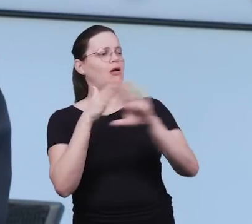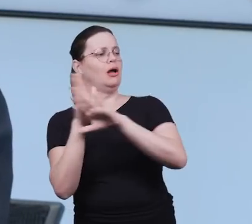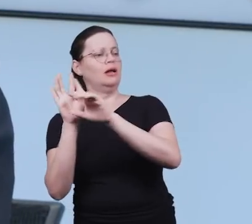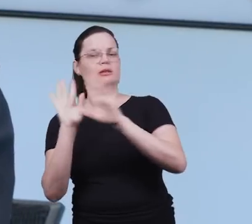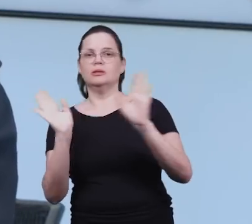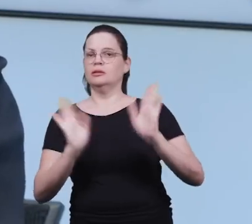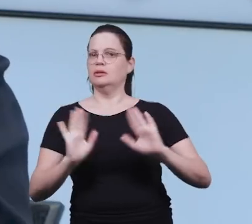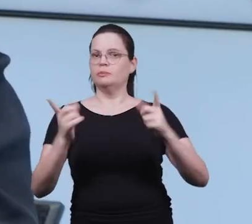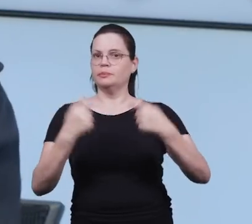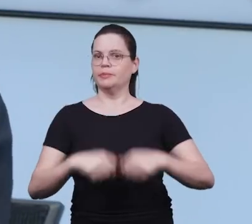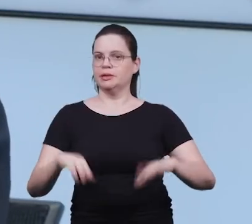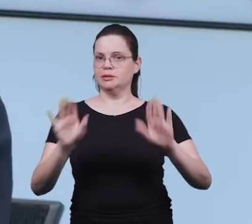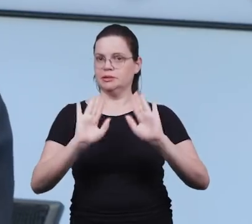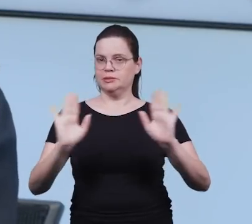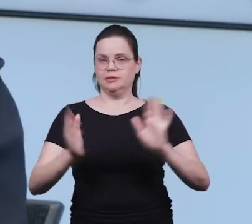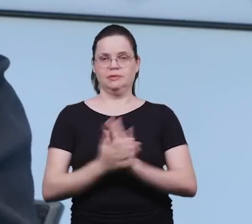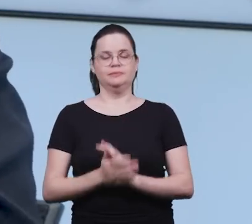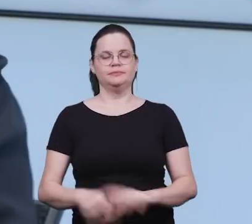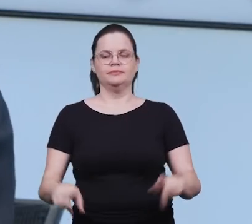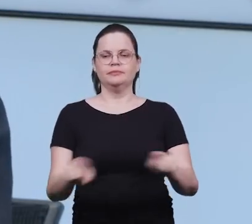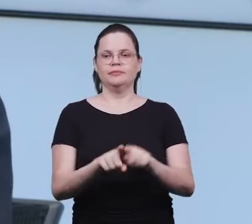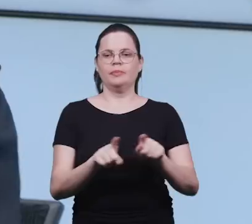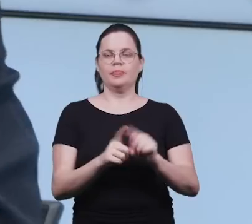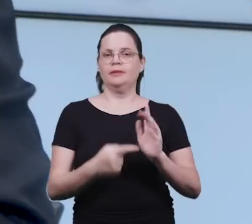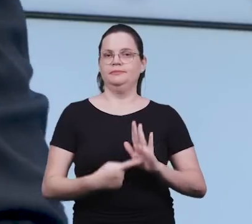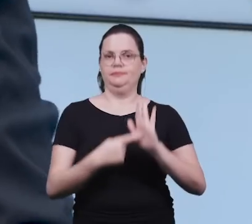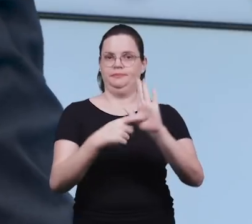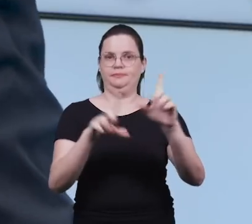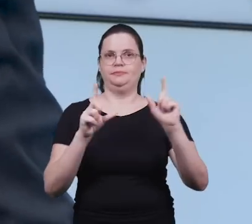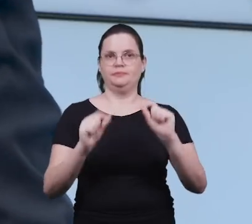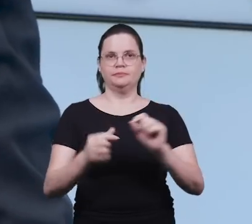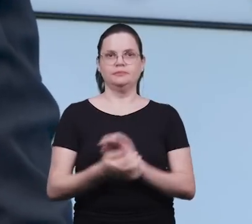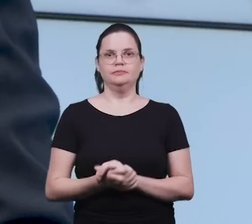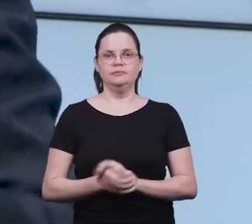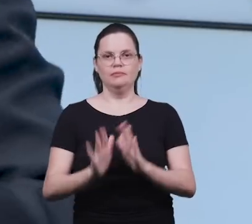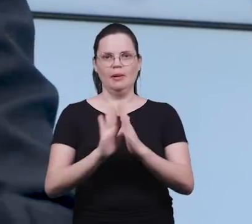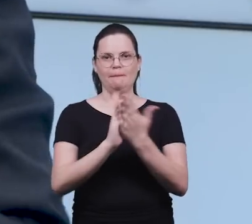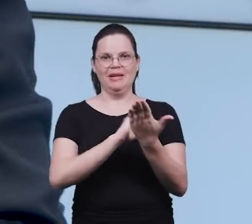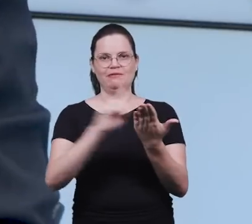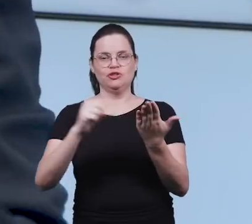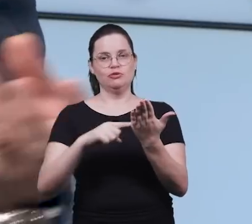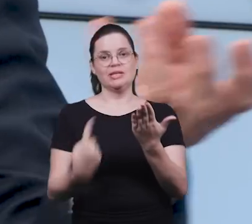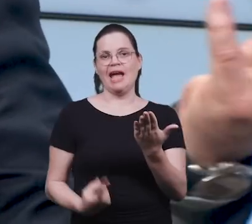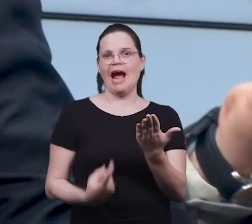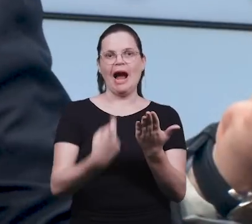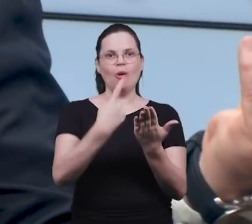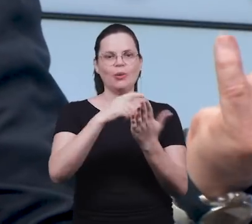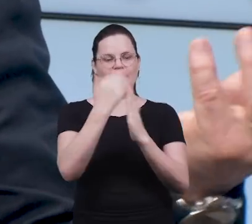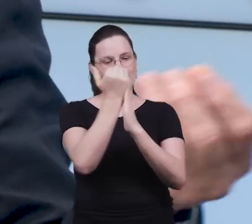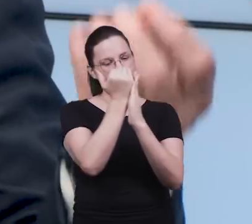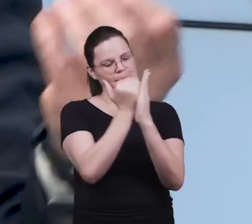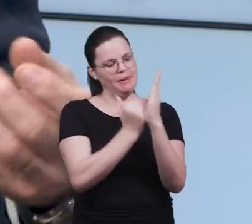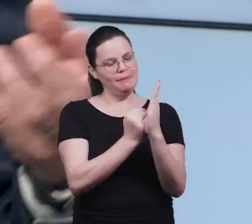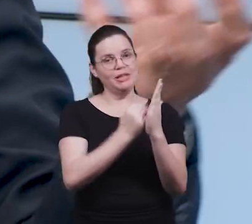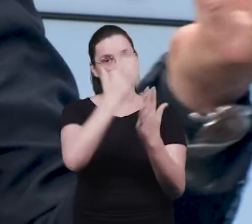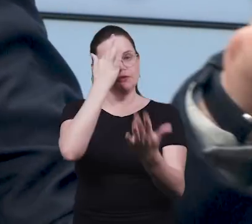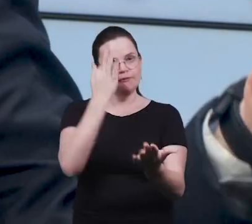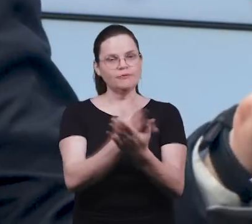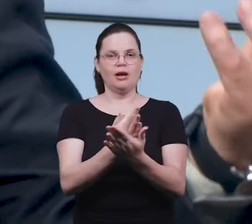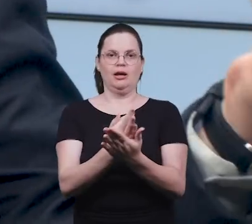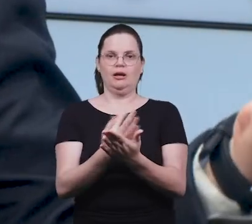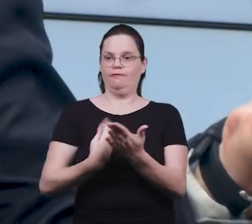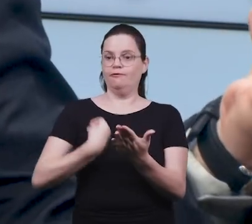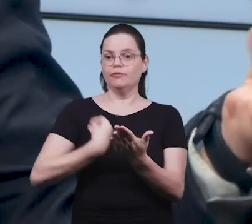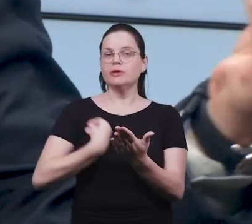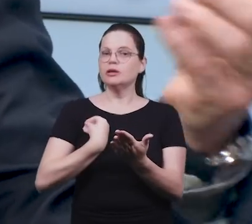coisa ele falou, a Escritura como norma suprema de fé e vida. A Escritura não tem que estar num mosteiro, também um